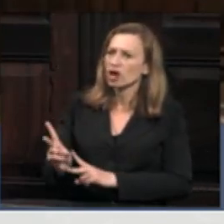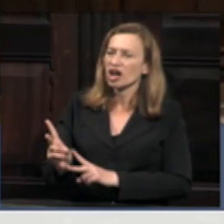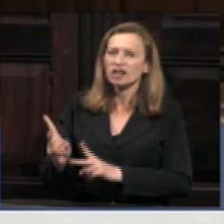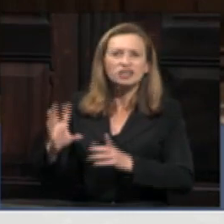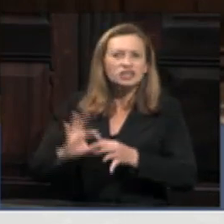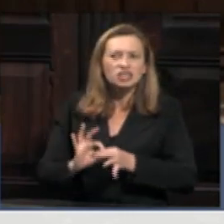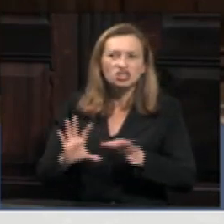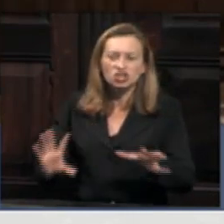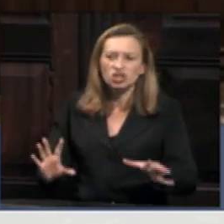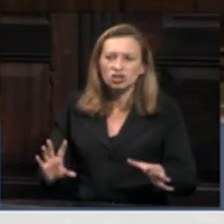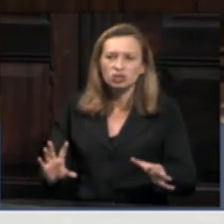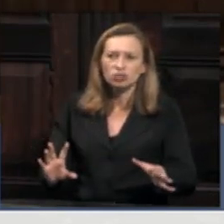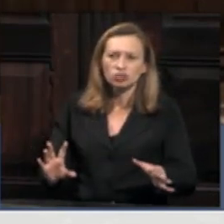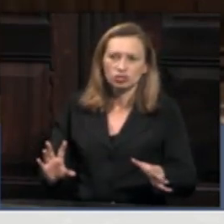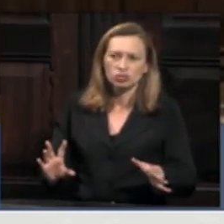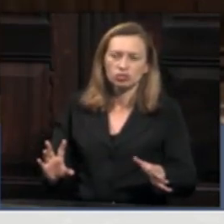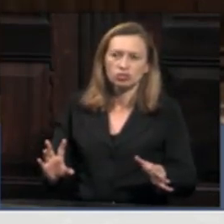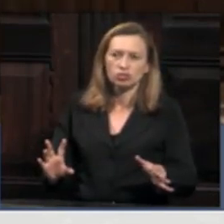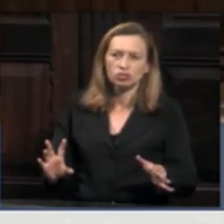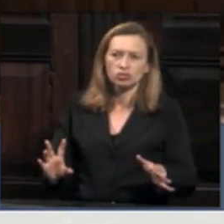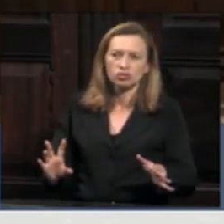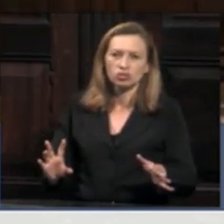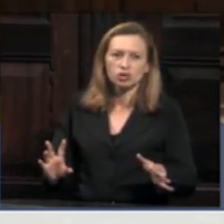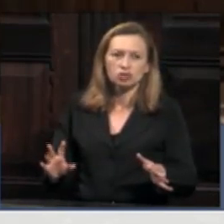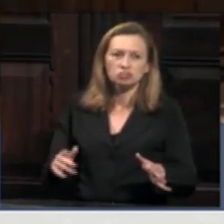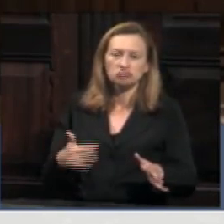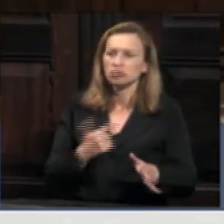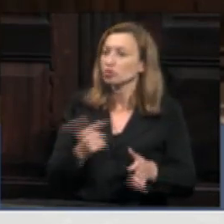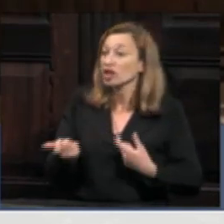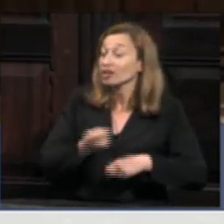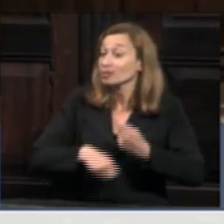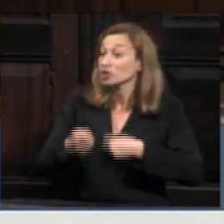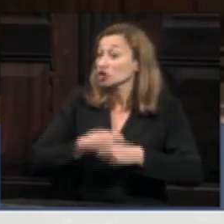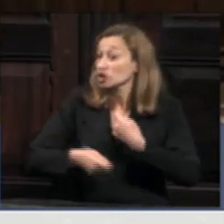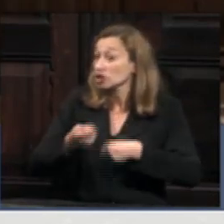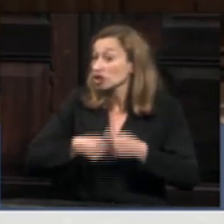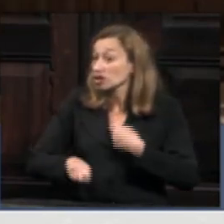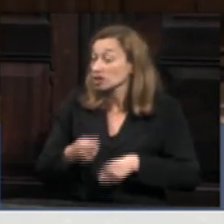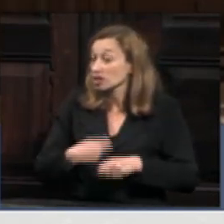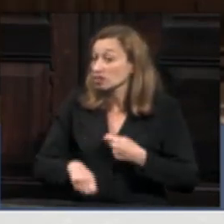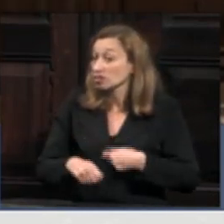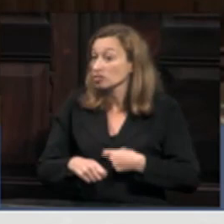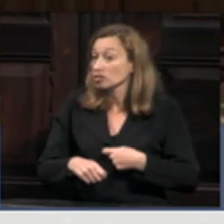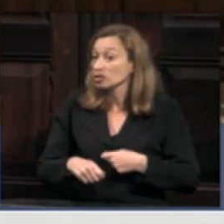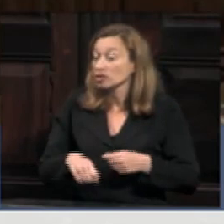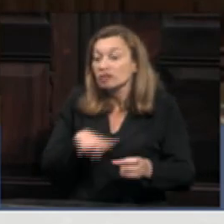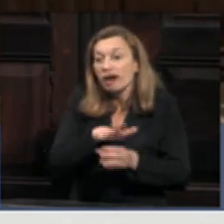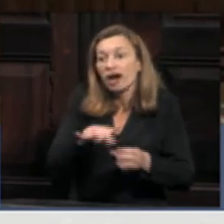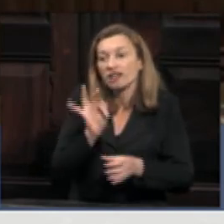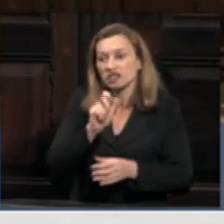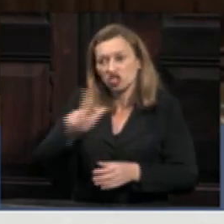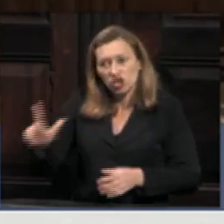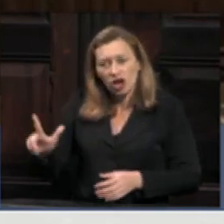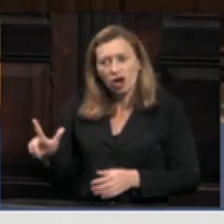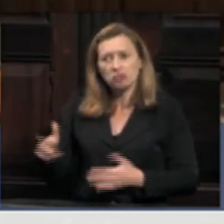essa enxurrada sem controle de benefício fiscal é, no